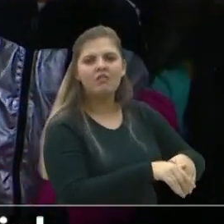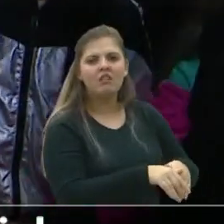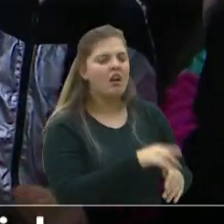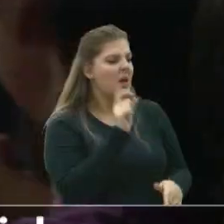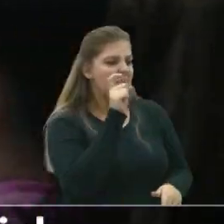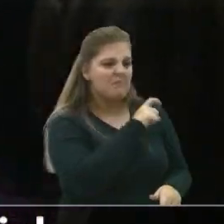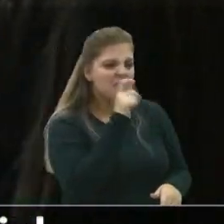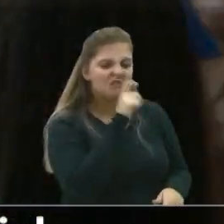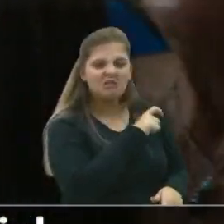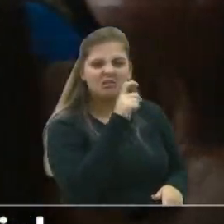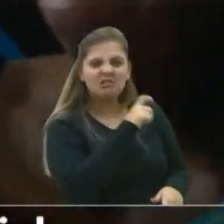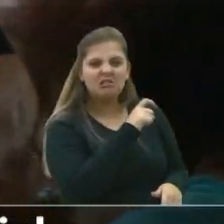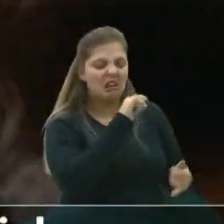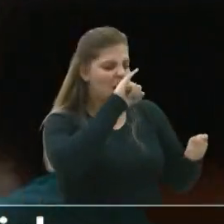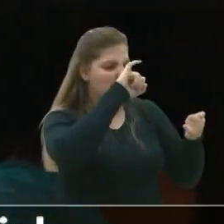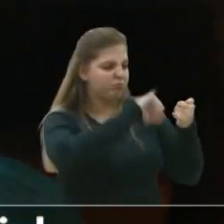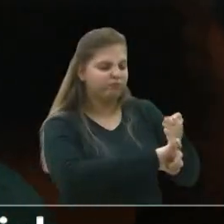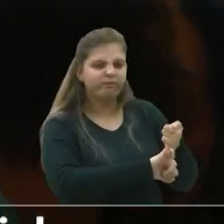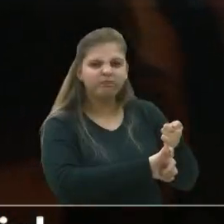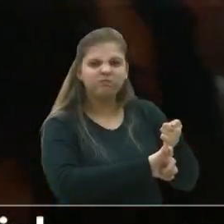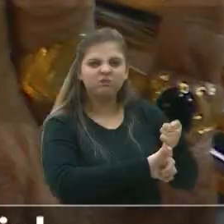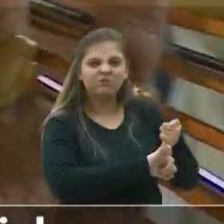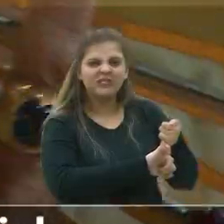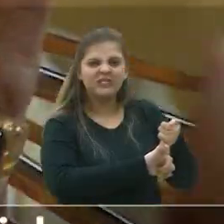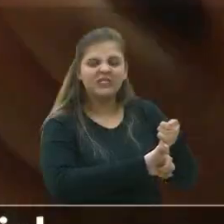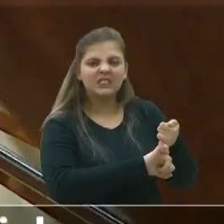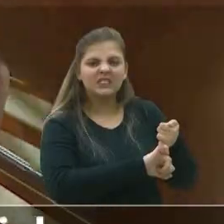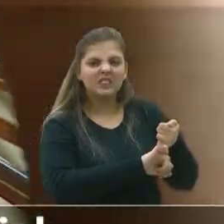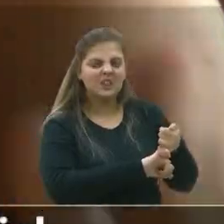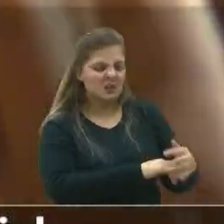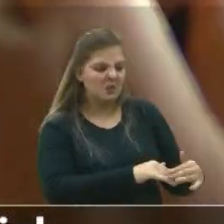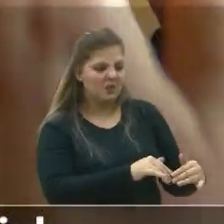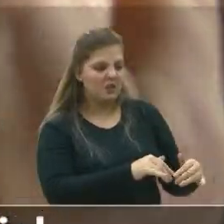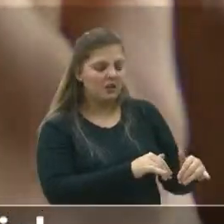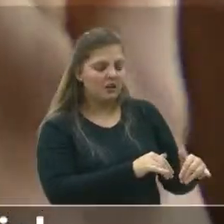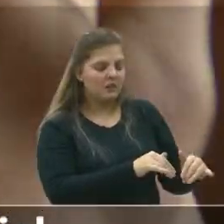mentira, a traição, a inveja.